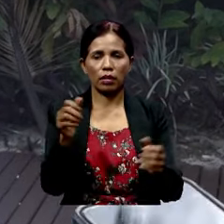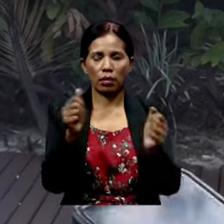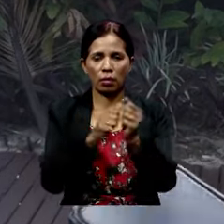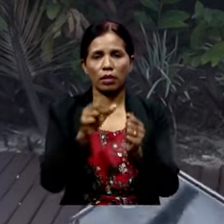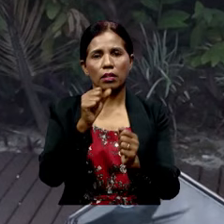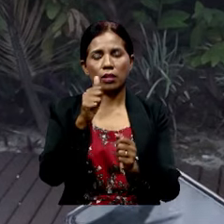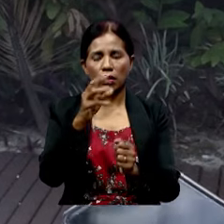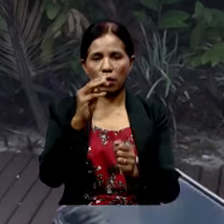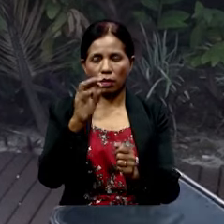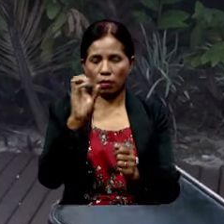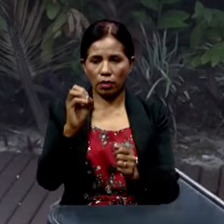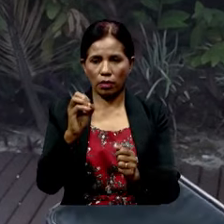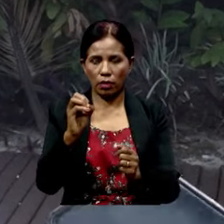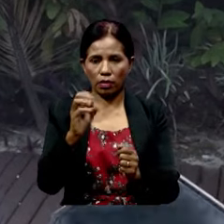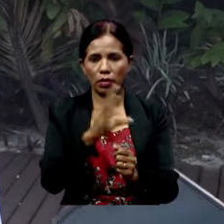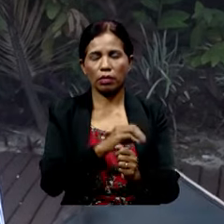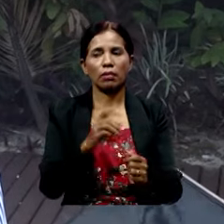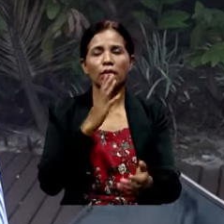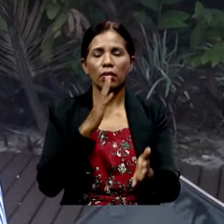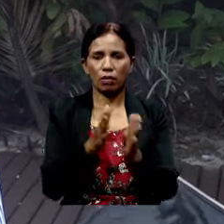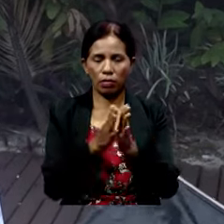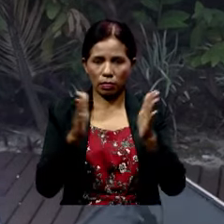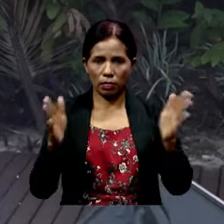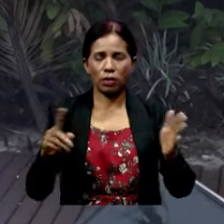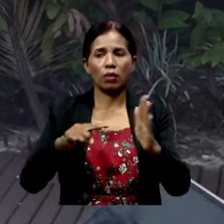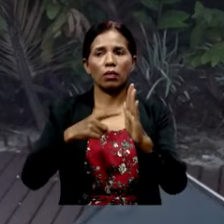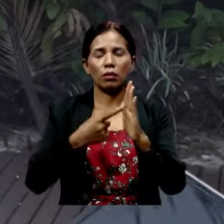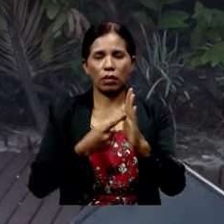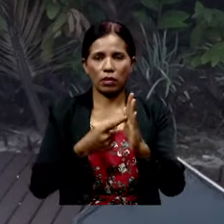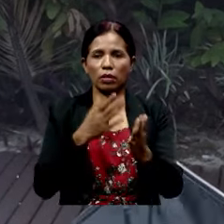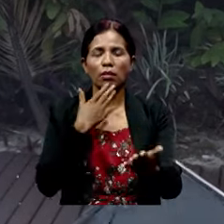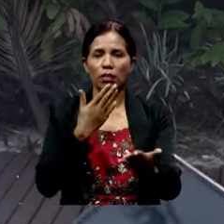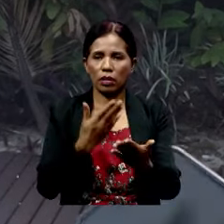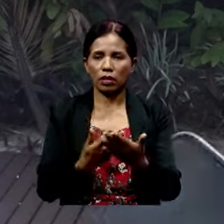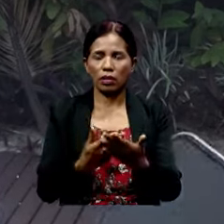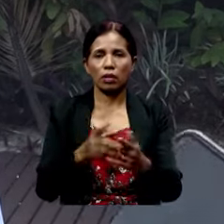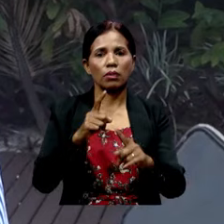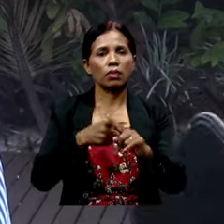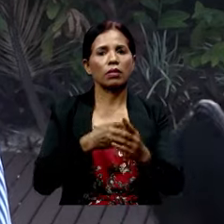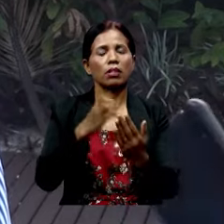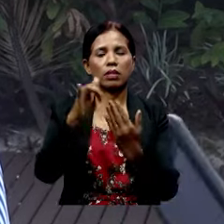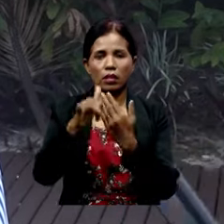né? Ato entra em vigor, ato a e efeito, né? E a janeiro de